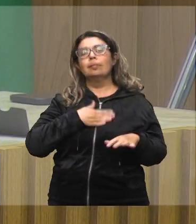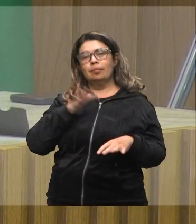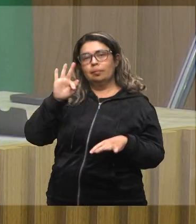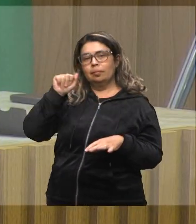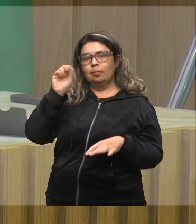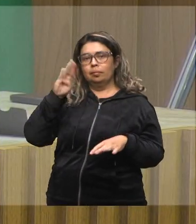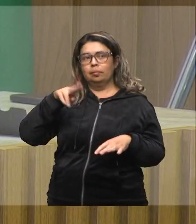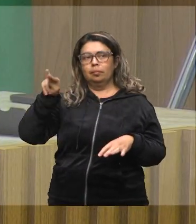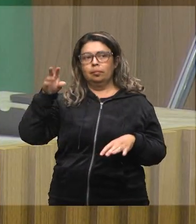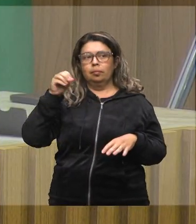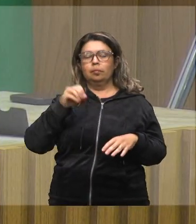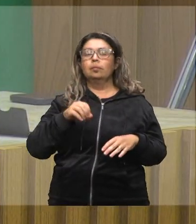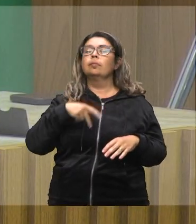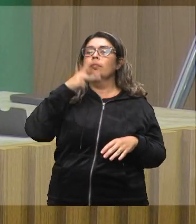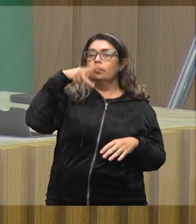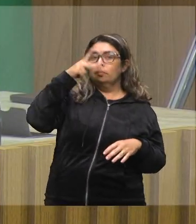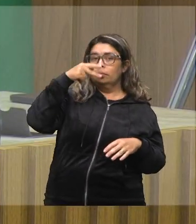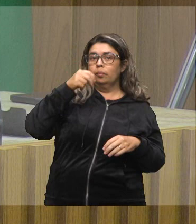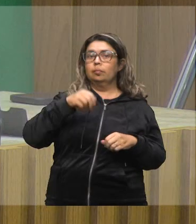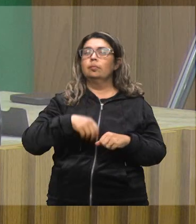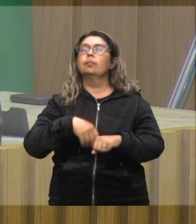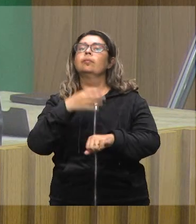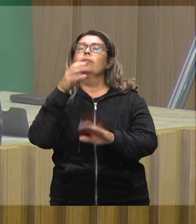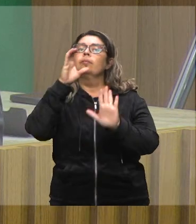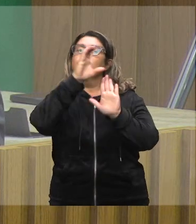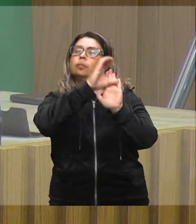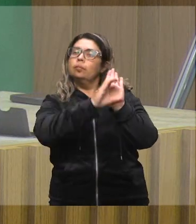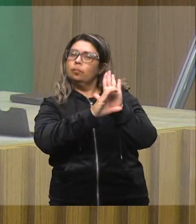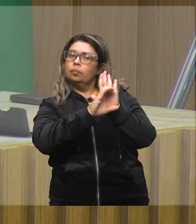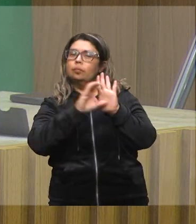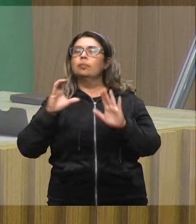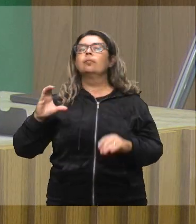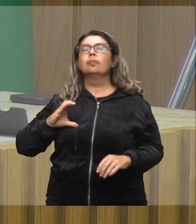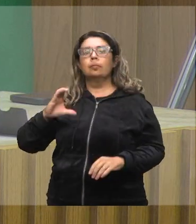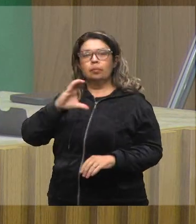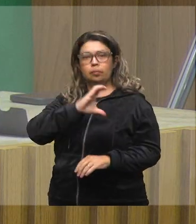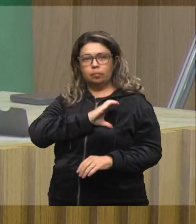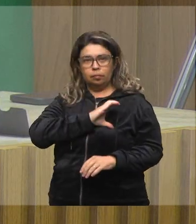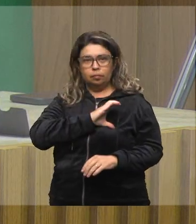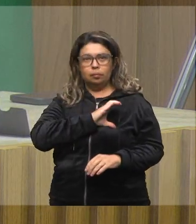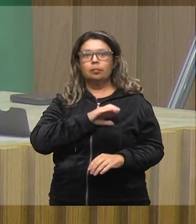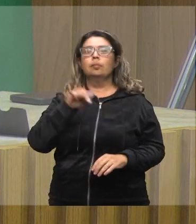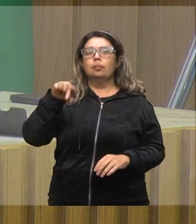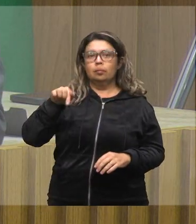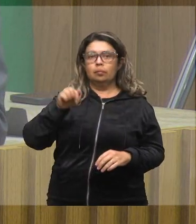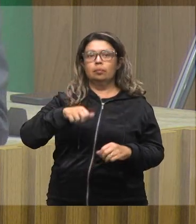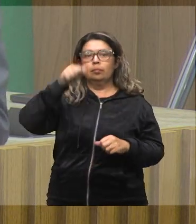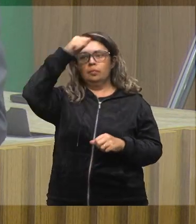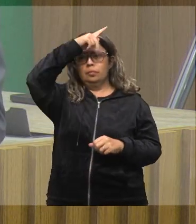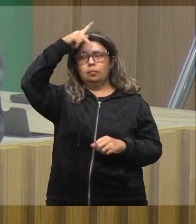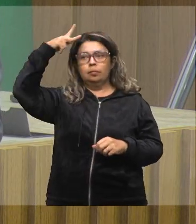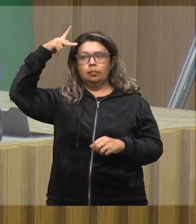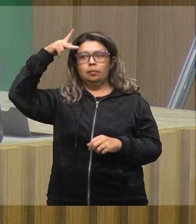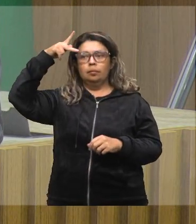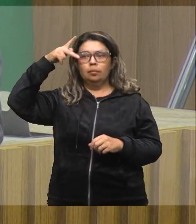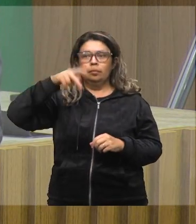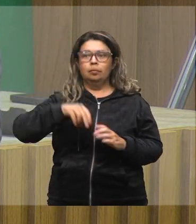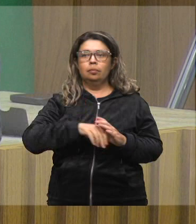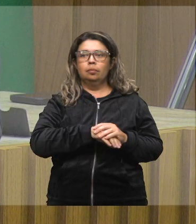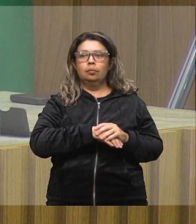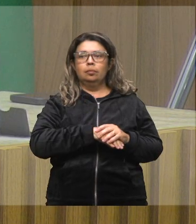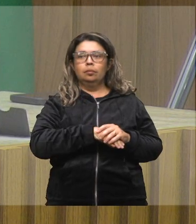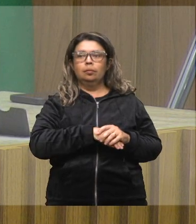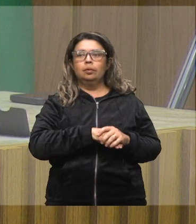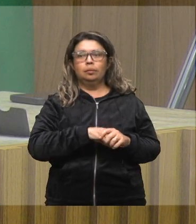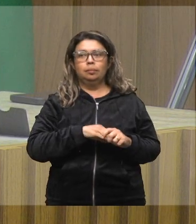dispõe sobre a publicação do currículo dos cargos comissionados da Prefeitura. Para a população que nos assiste, o cargo comissionado é